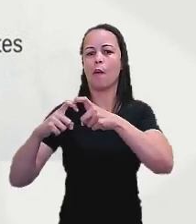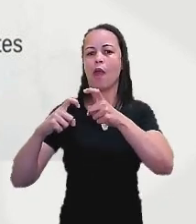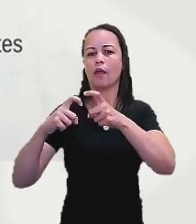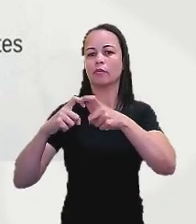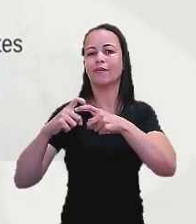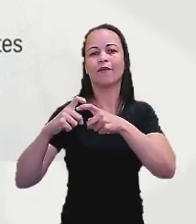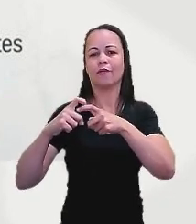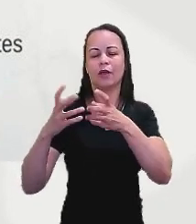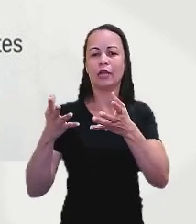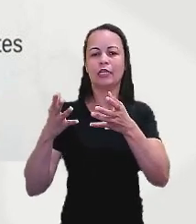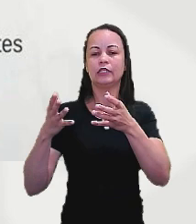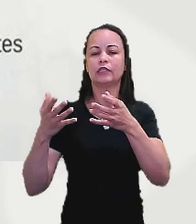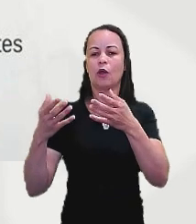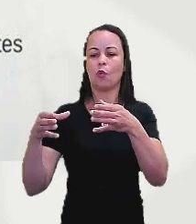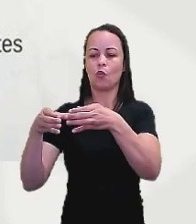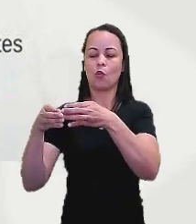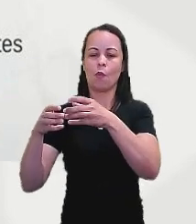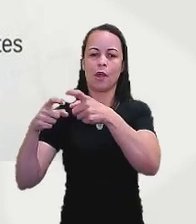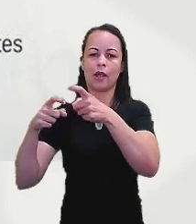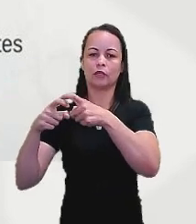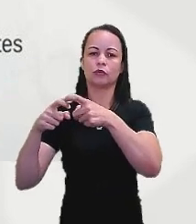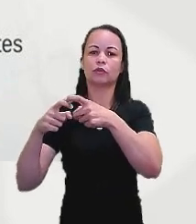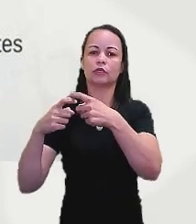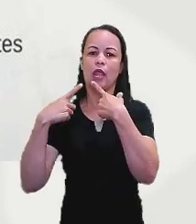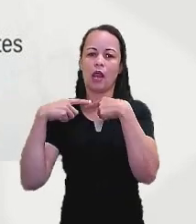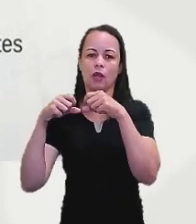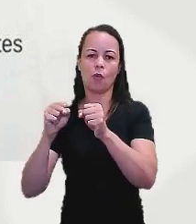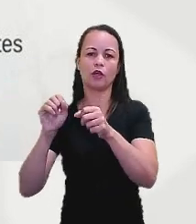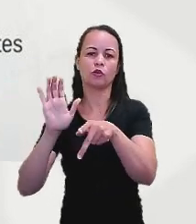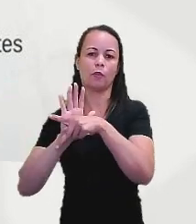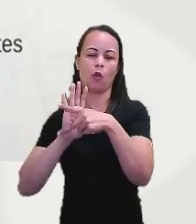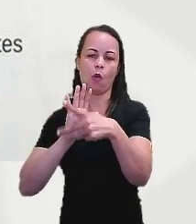têm a linguagem própria entre si. Isso é chamado de